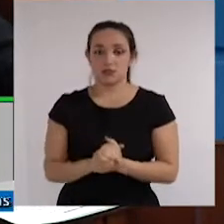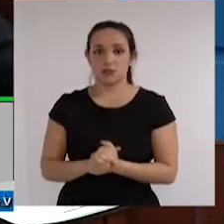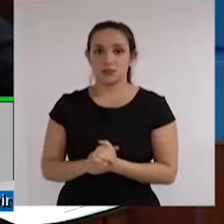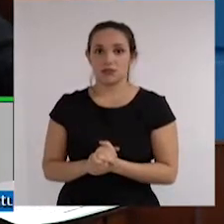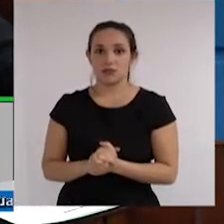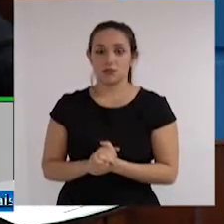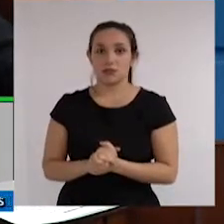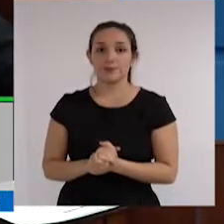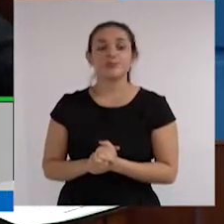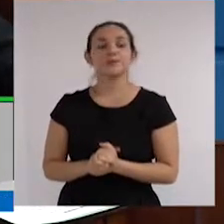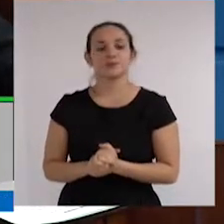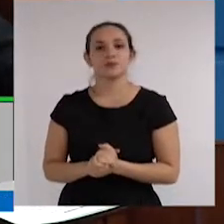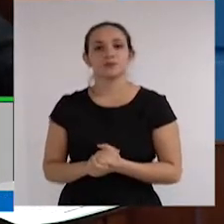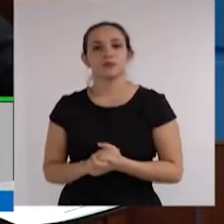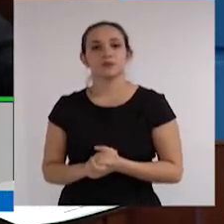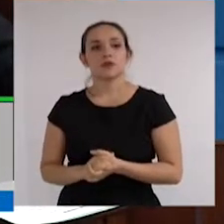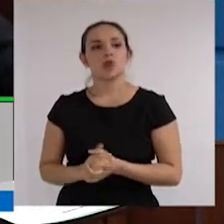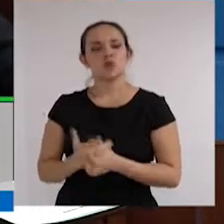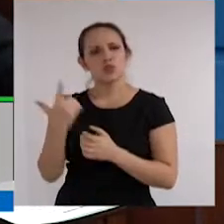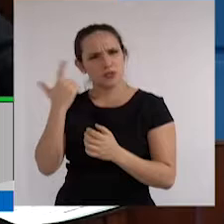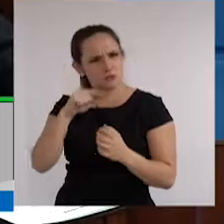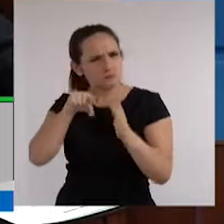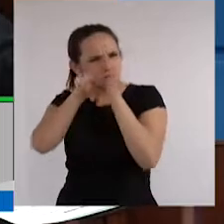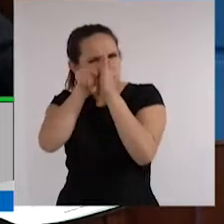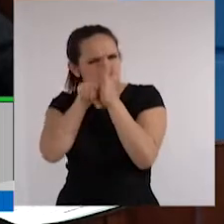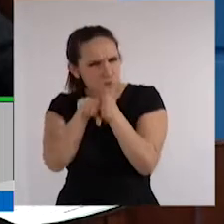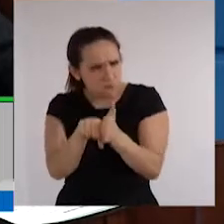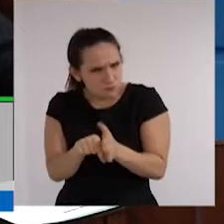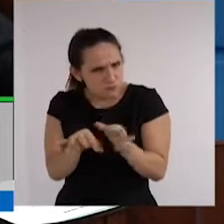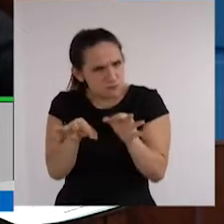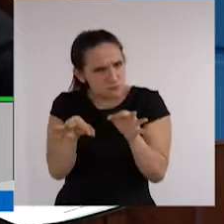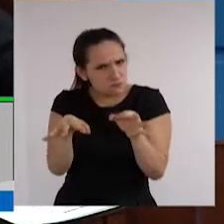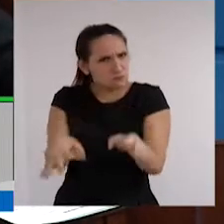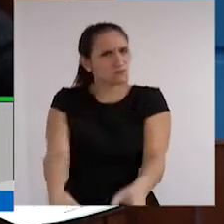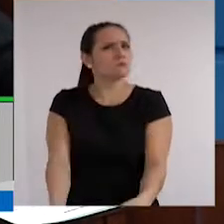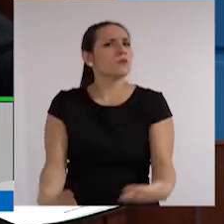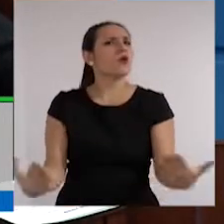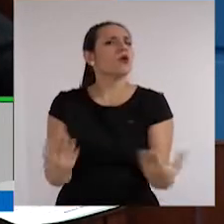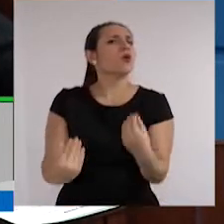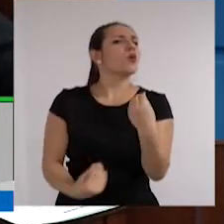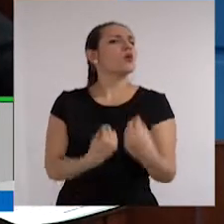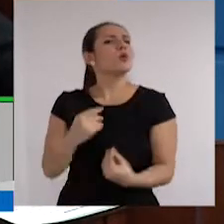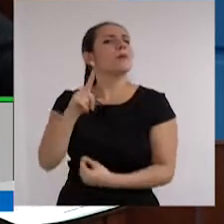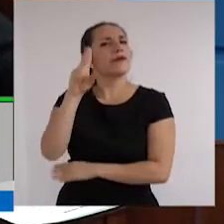de fato, nós possamos passar a limpo a história recente do Brasil,